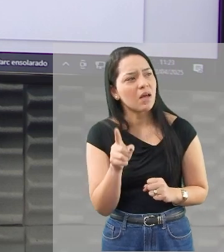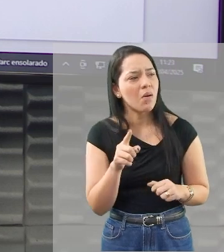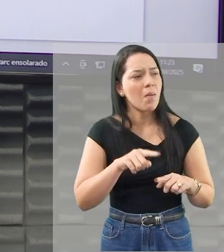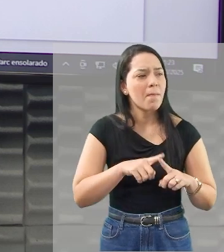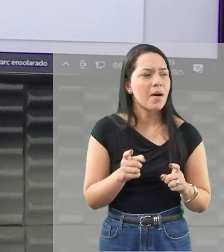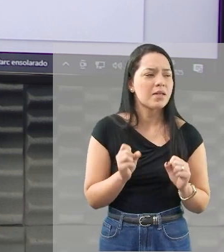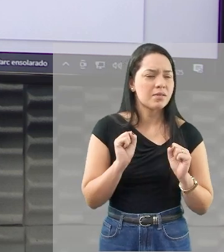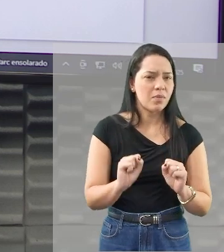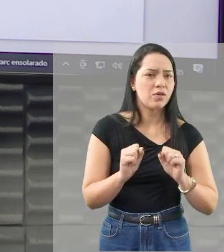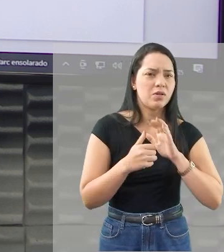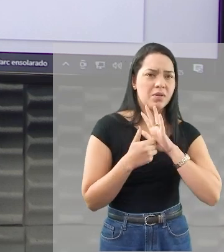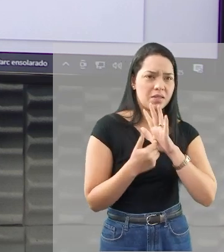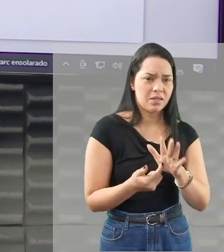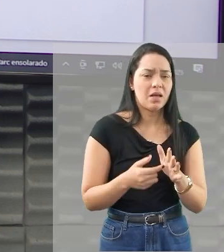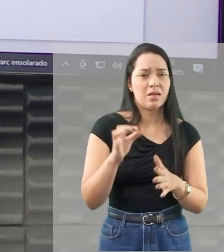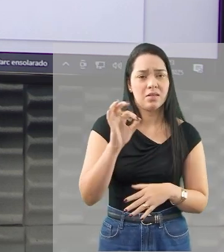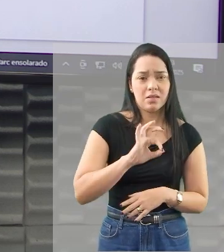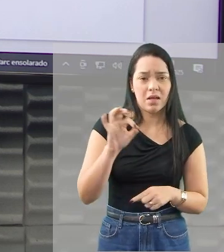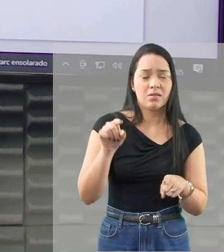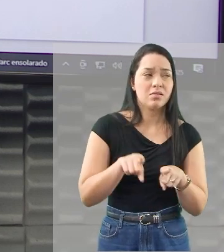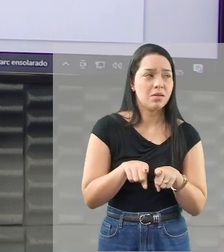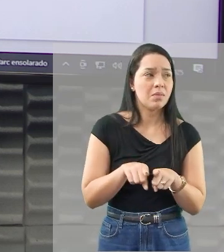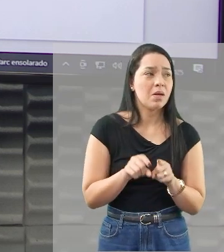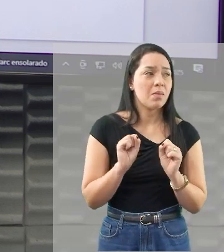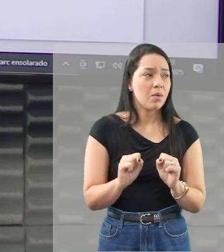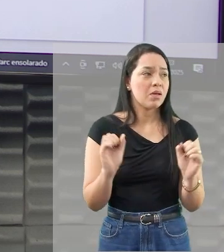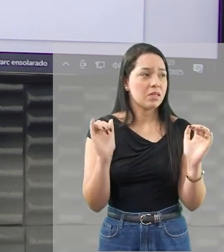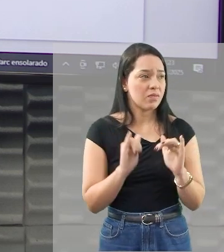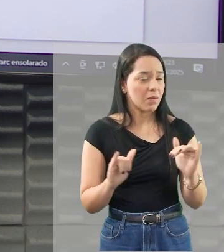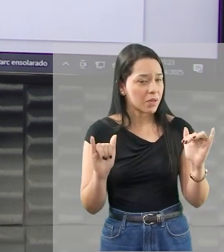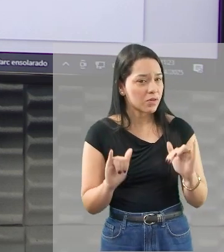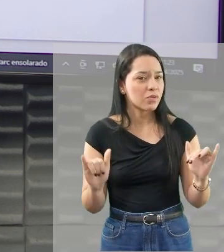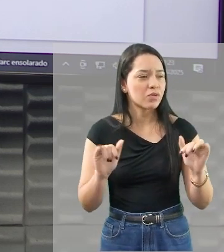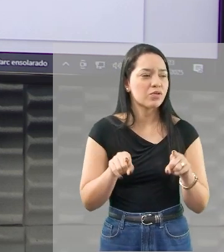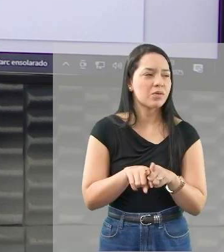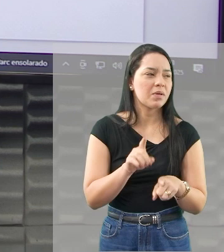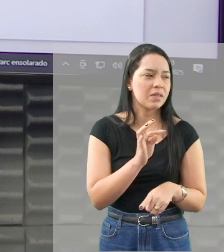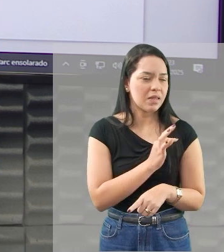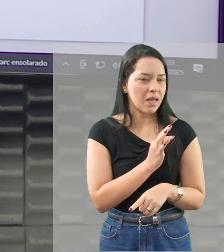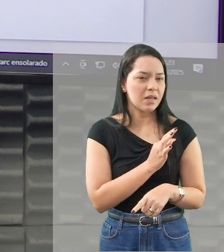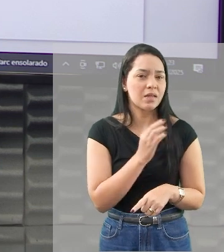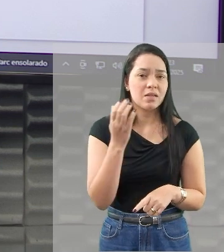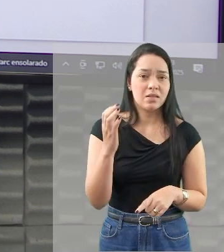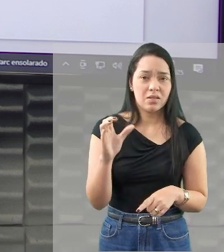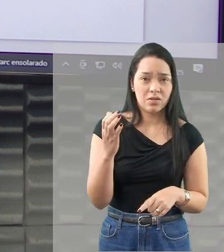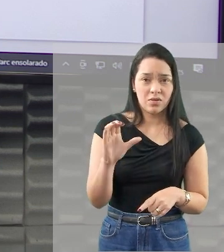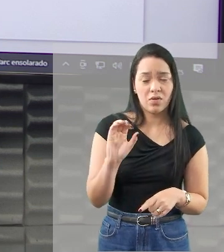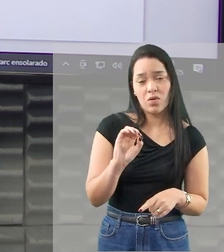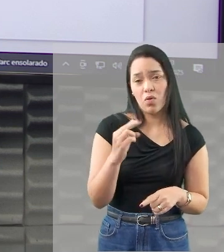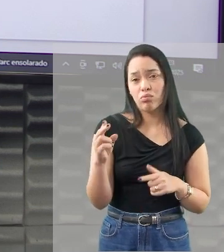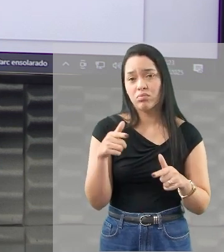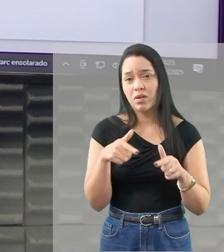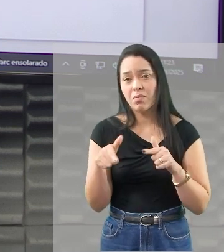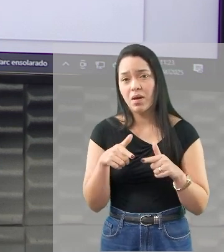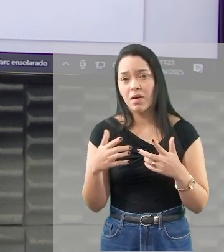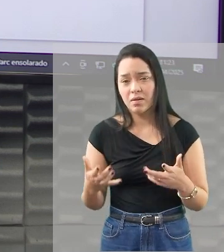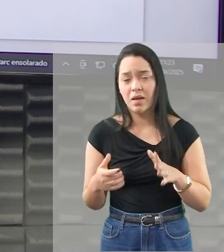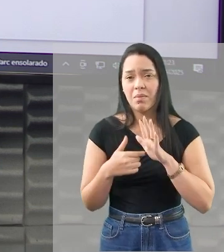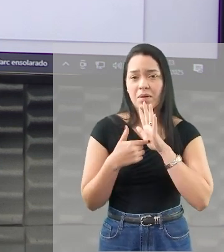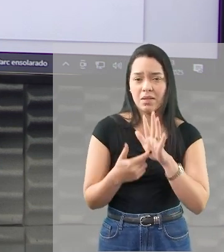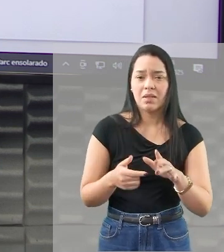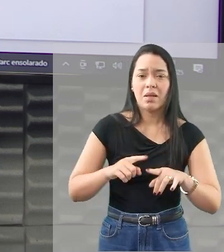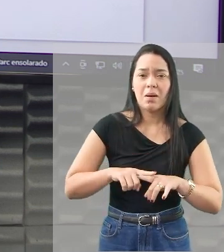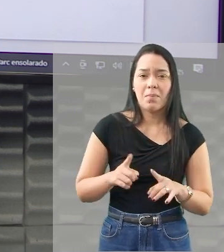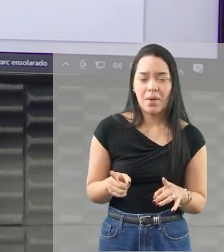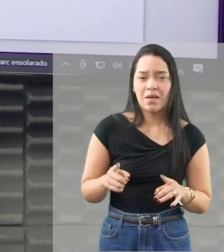ele pode apresentar esses dados, ele pode apresentar essas informações técnicas e científicas sobre o produto ou serviço. Ele apresenta, mas